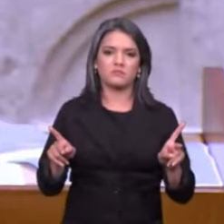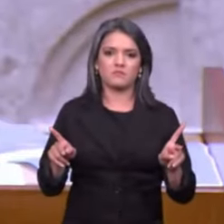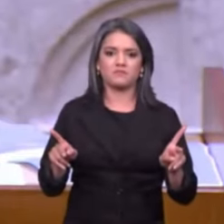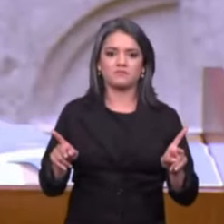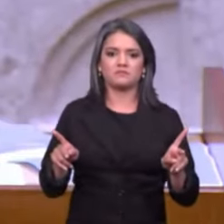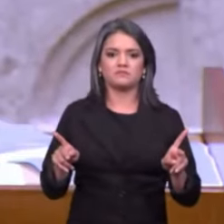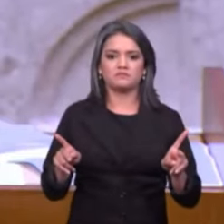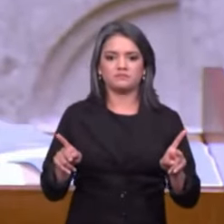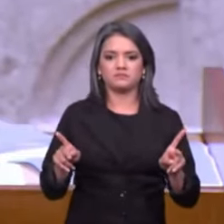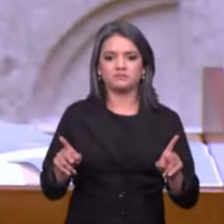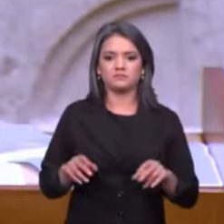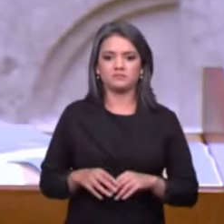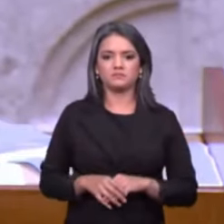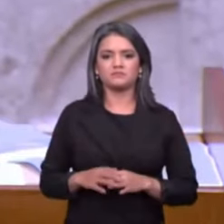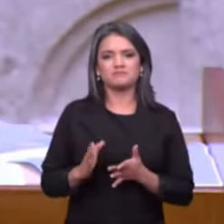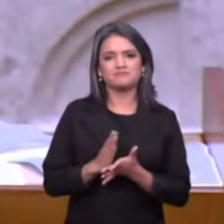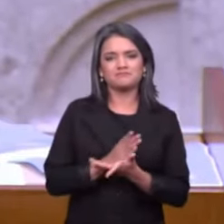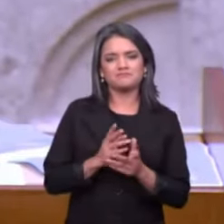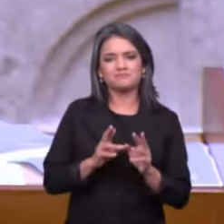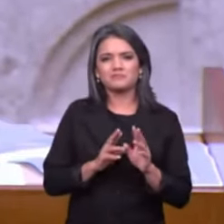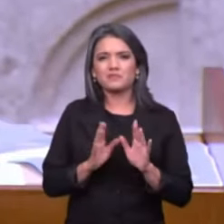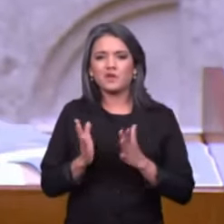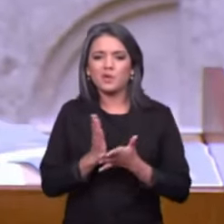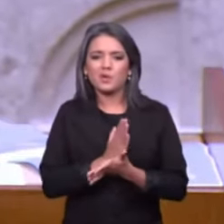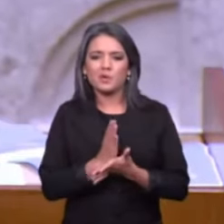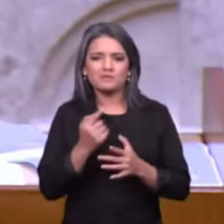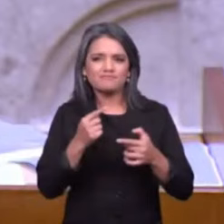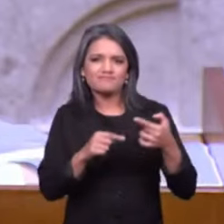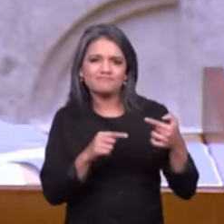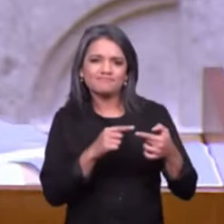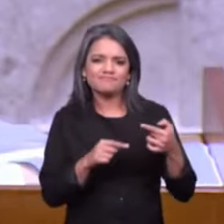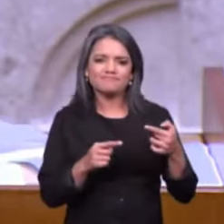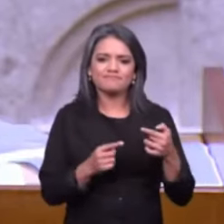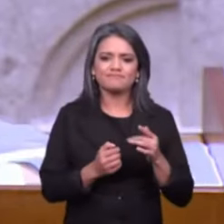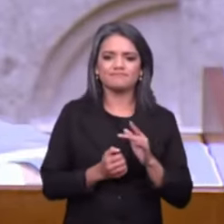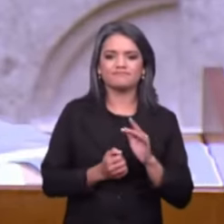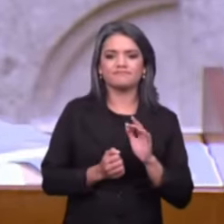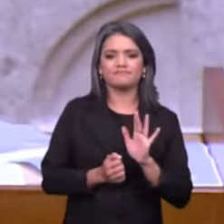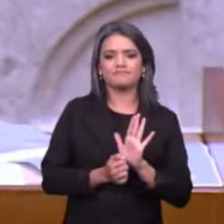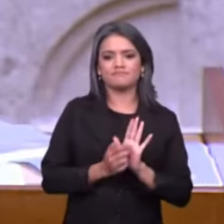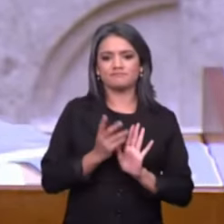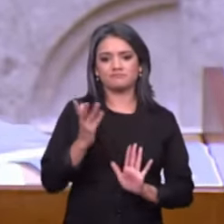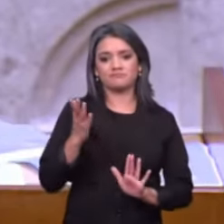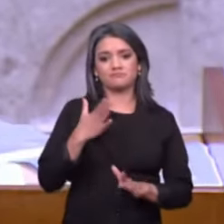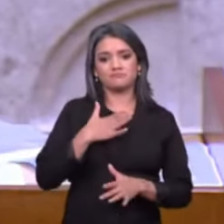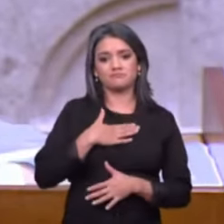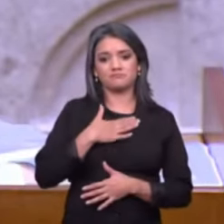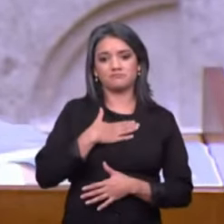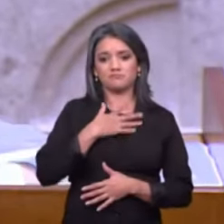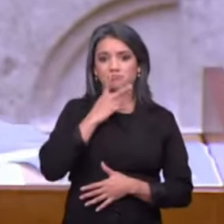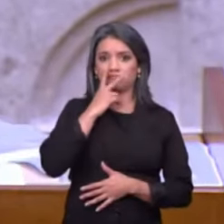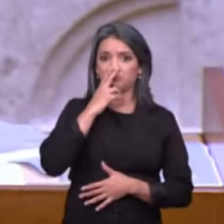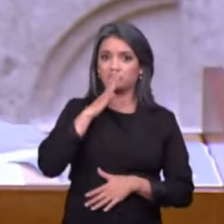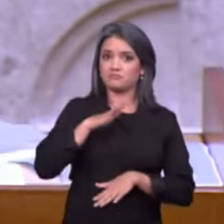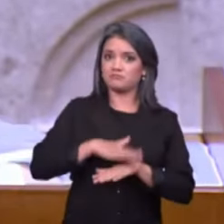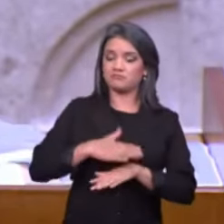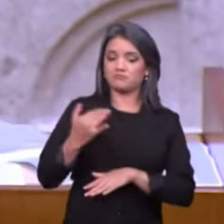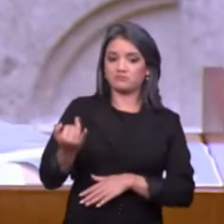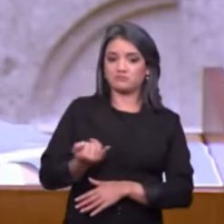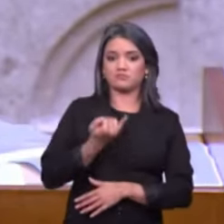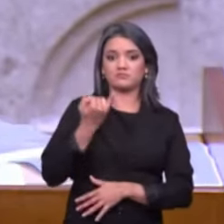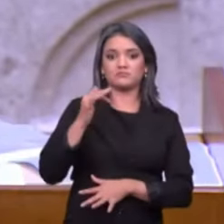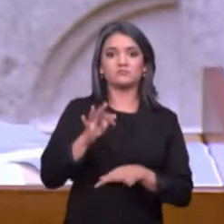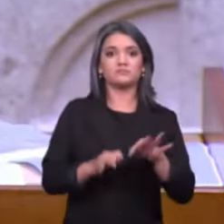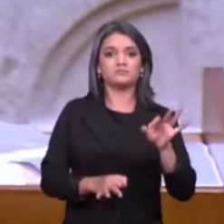a quantidade. E eu, particularmente, respeitando todas as opiniões contrárias, considero que esse é o aspecto mais importante do nosso